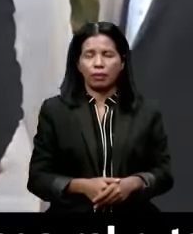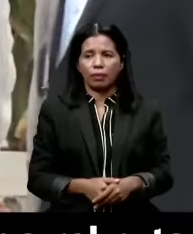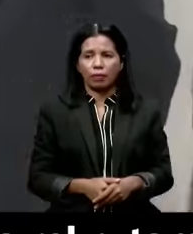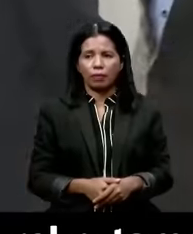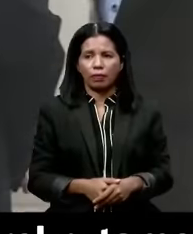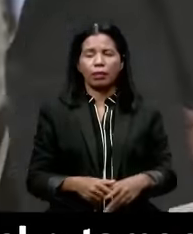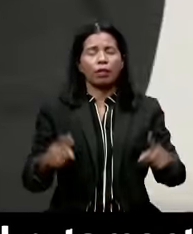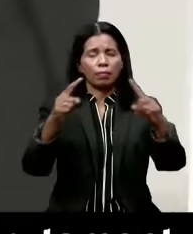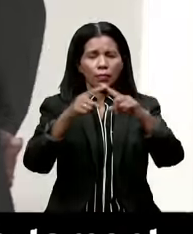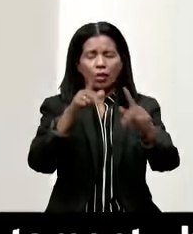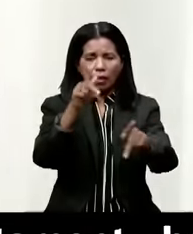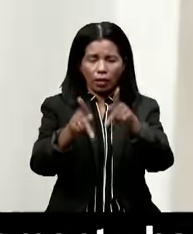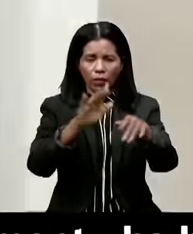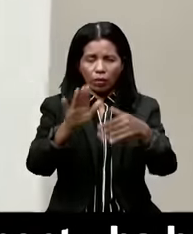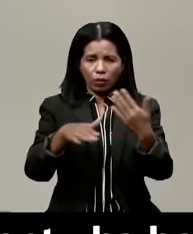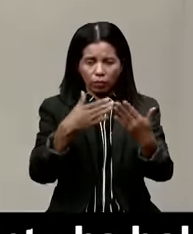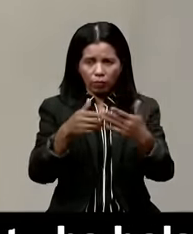Vá, povo Nené!